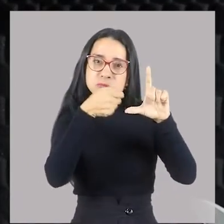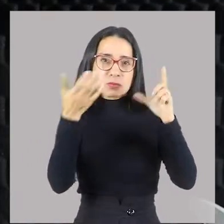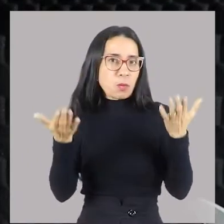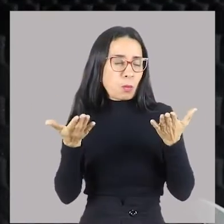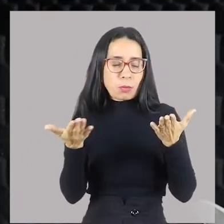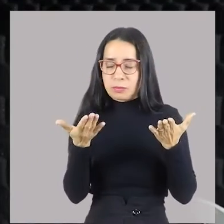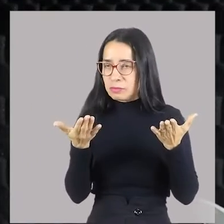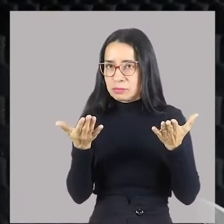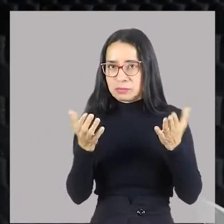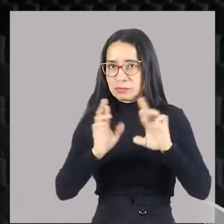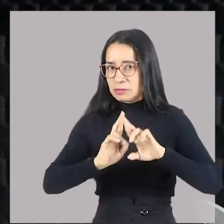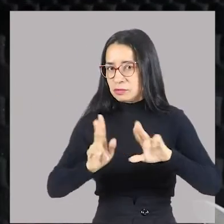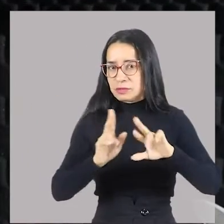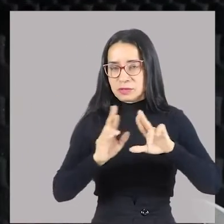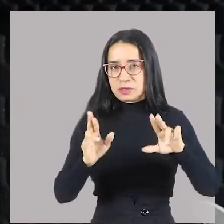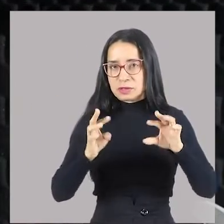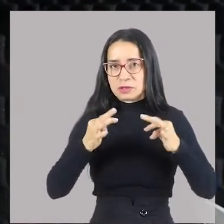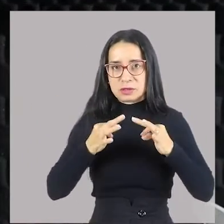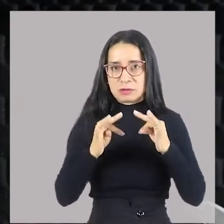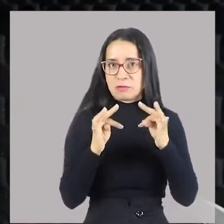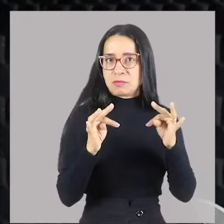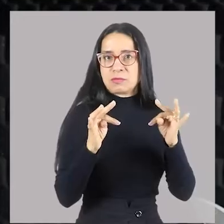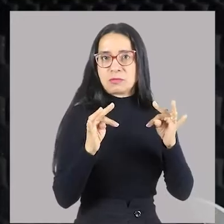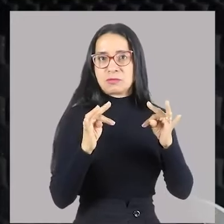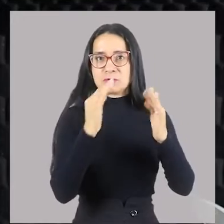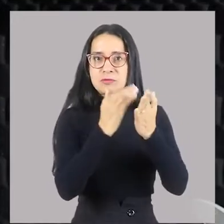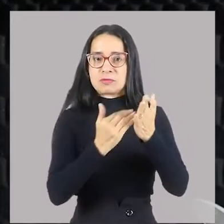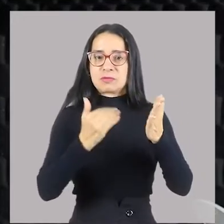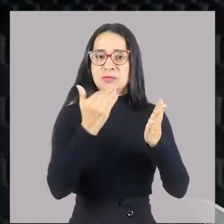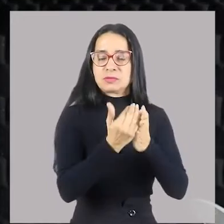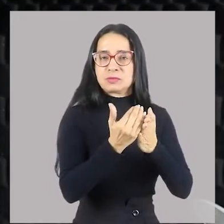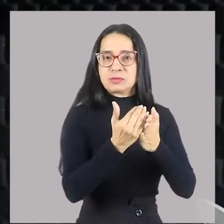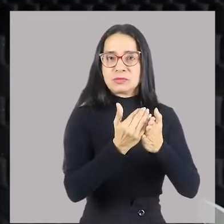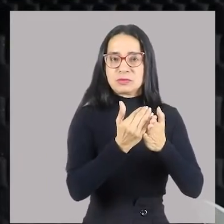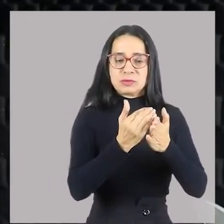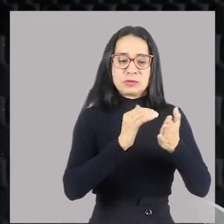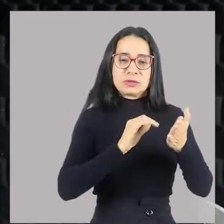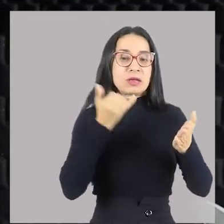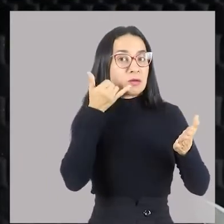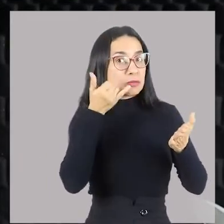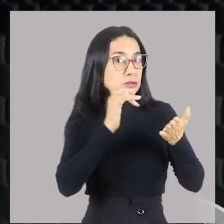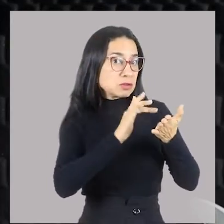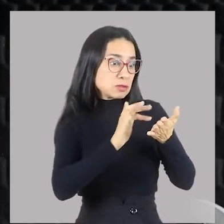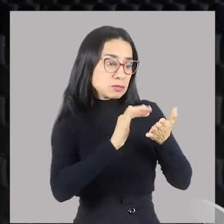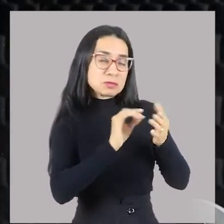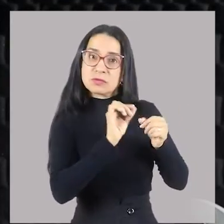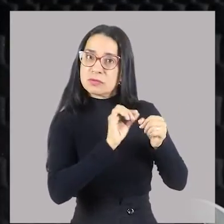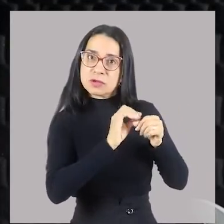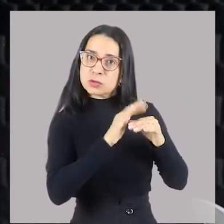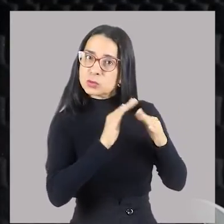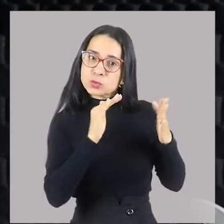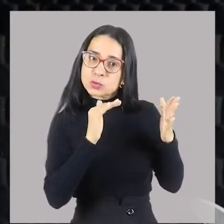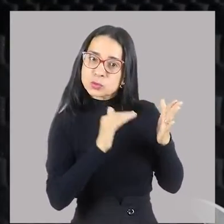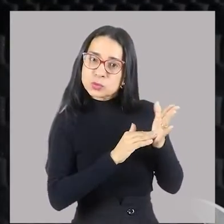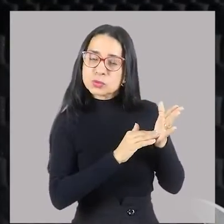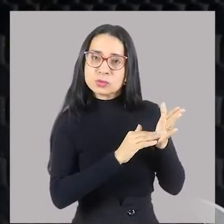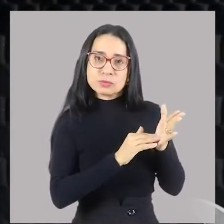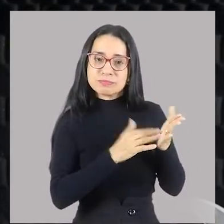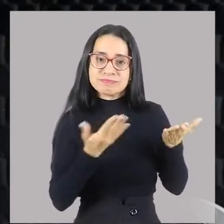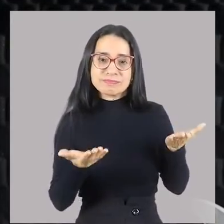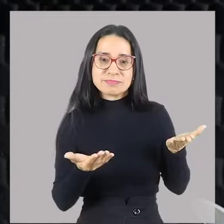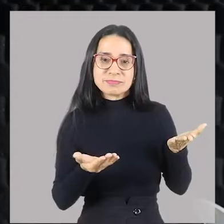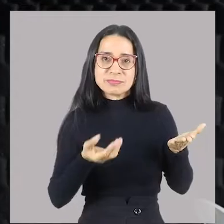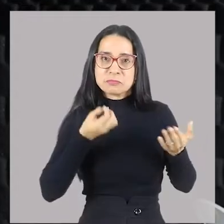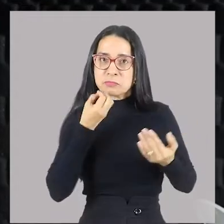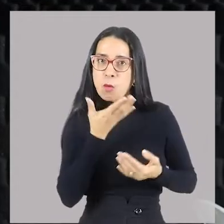Hoje não. Tecnologia avançara. O celularzinho hoje faz tudo, edita, faz tudo e